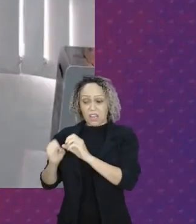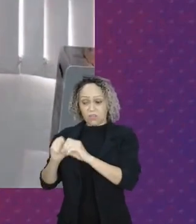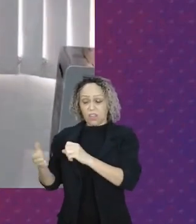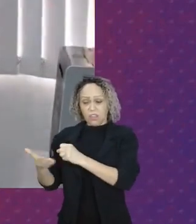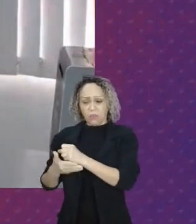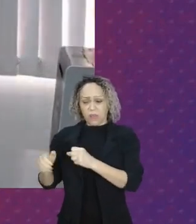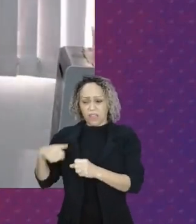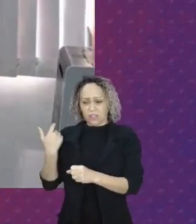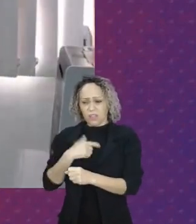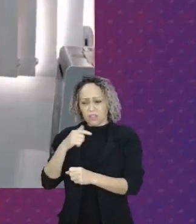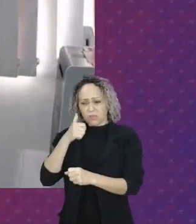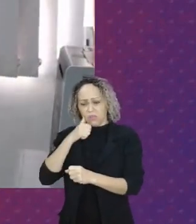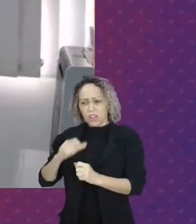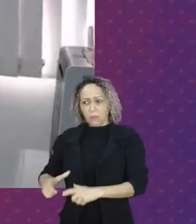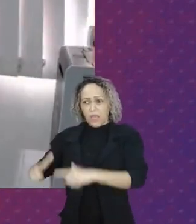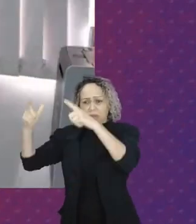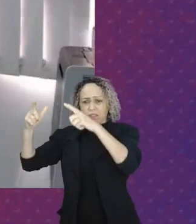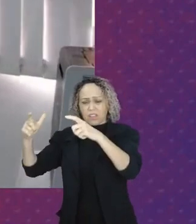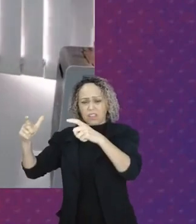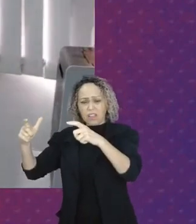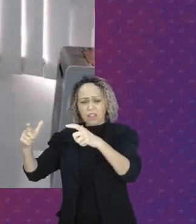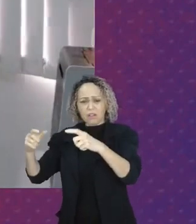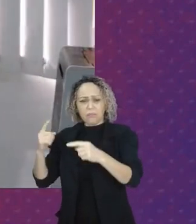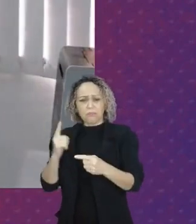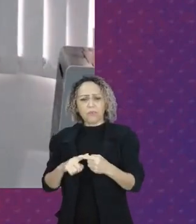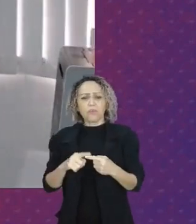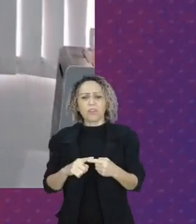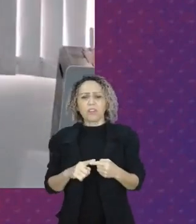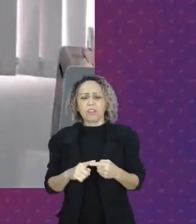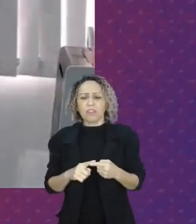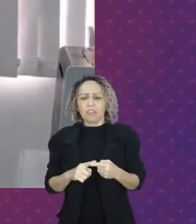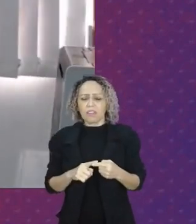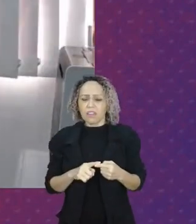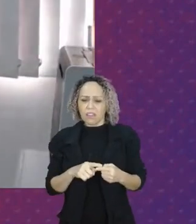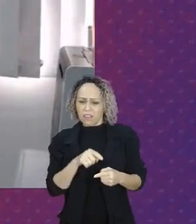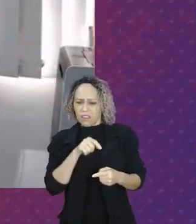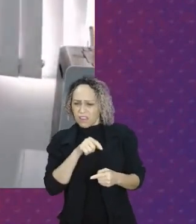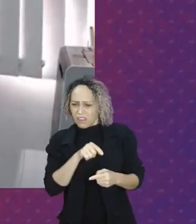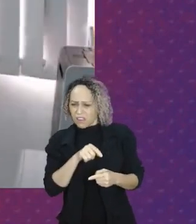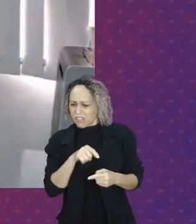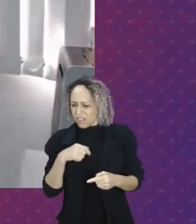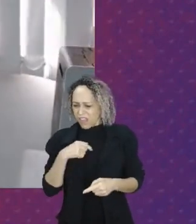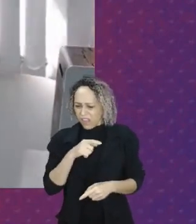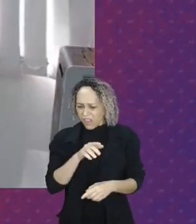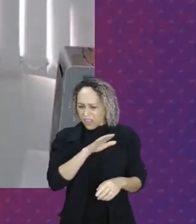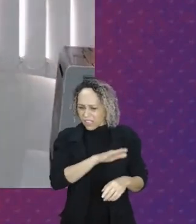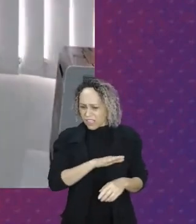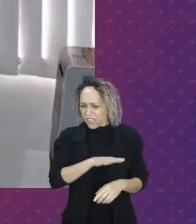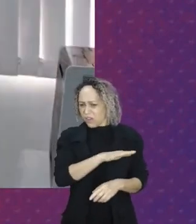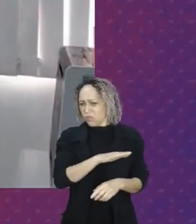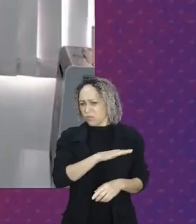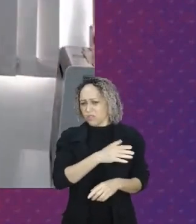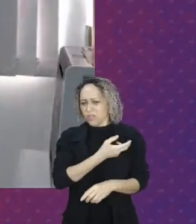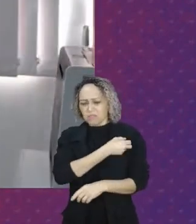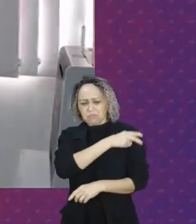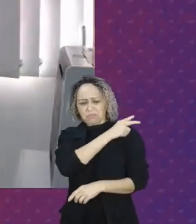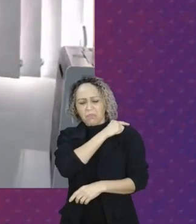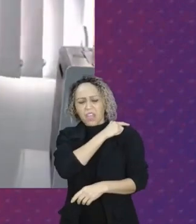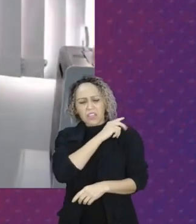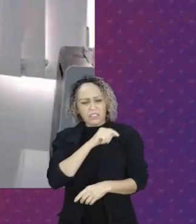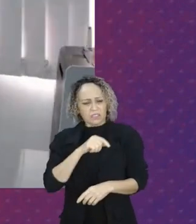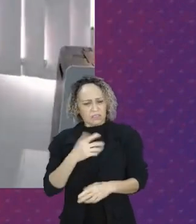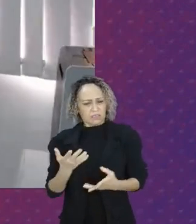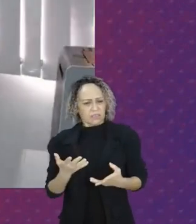pesquisa, eu pesquisei as eleições diretas, né, da gestão democrática aqui do Distrito Federal